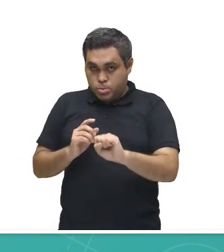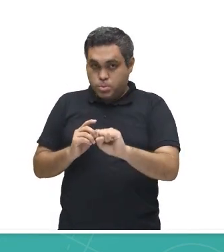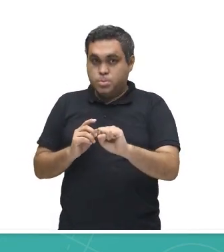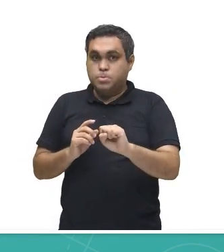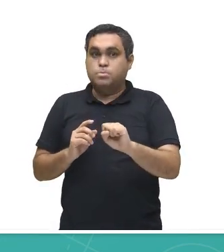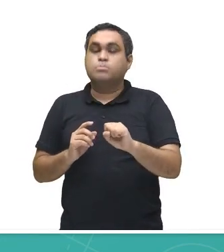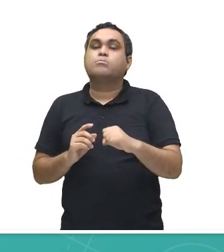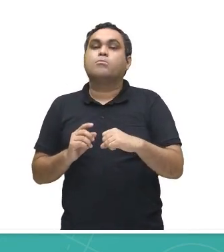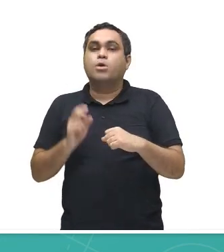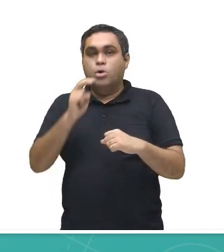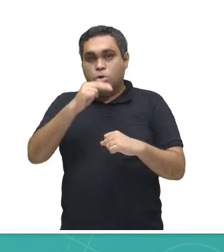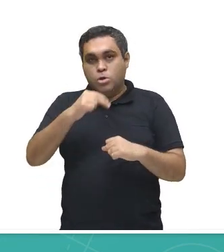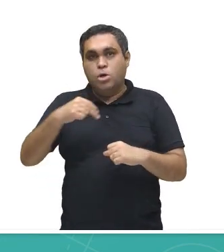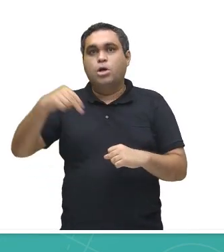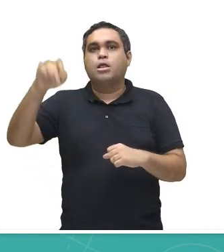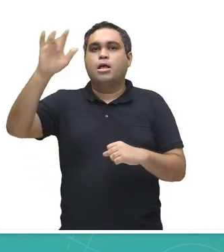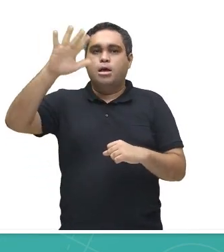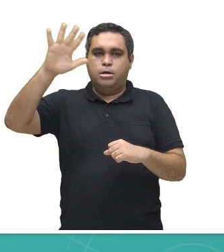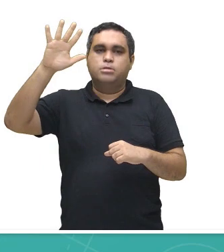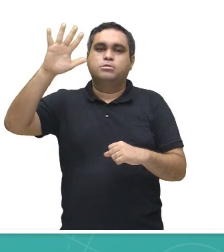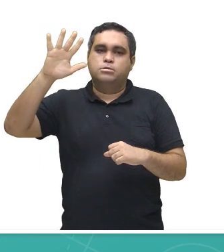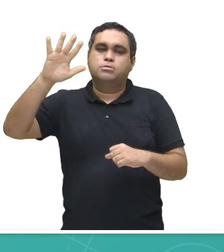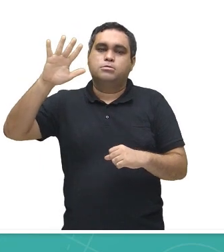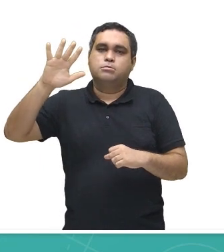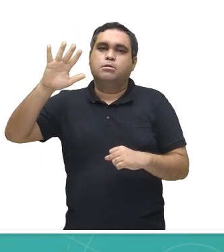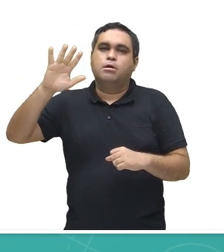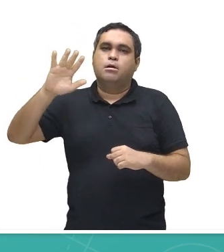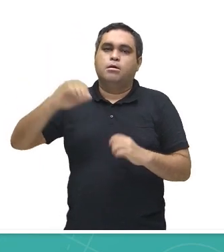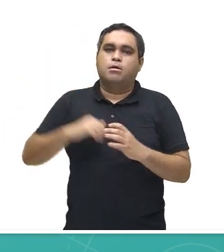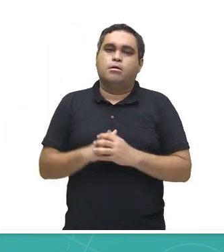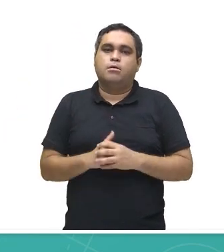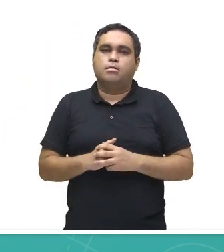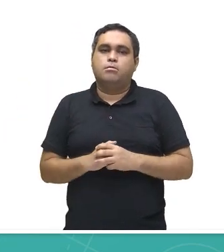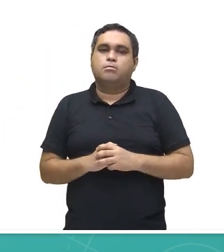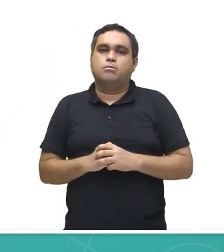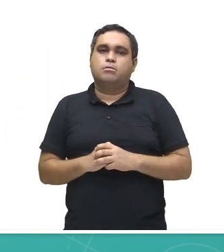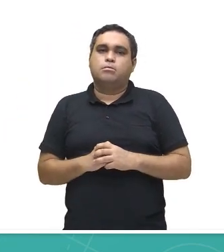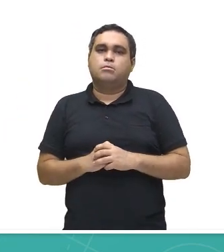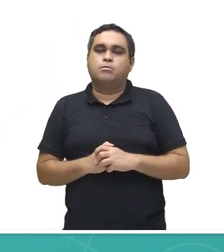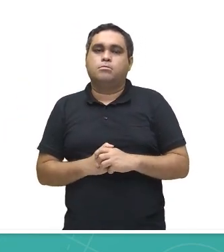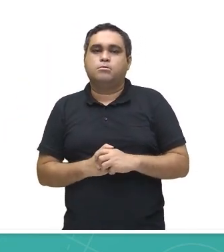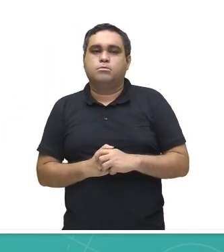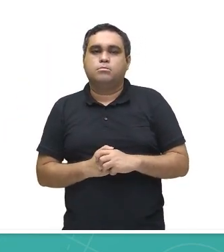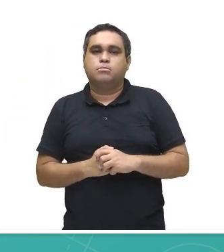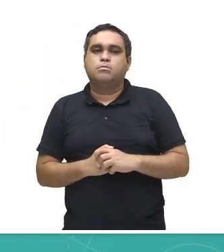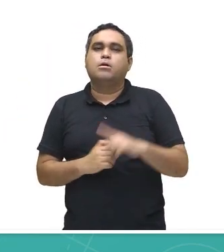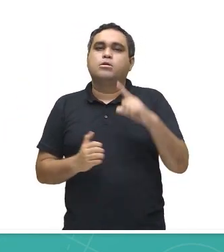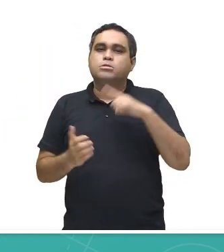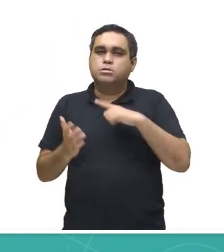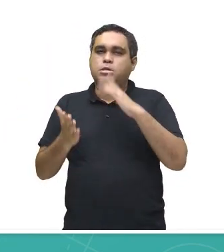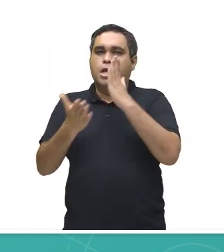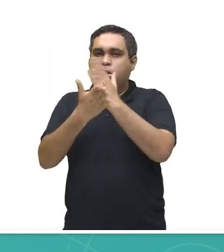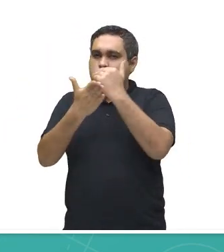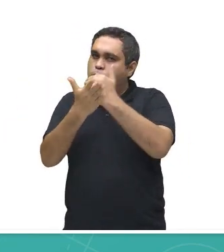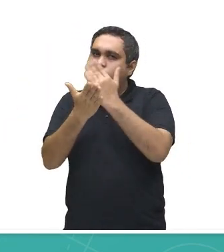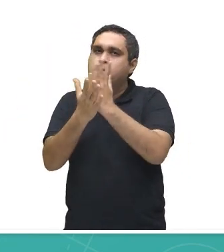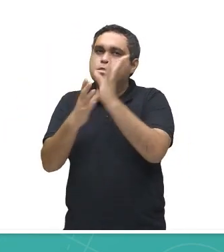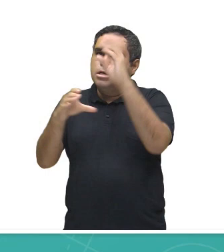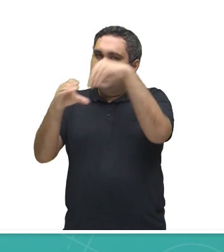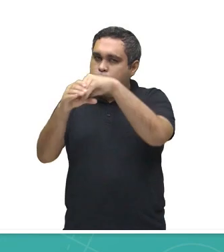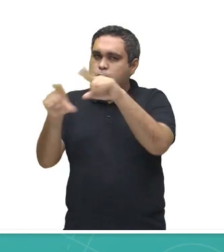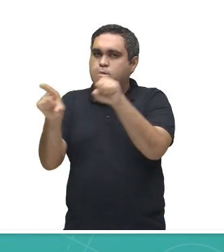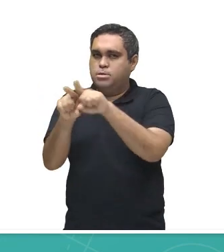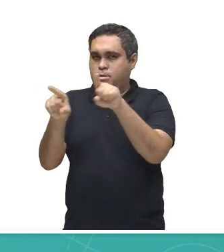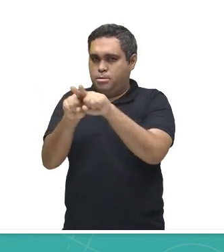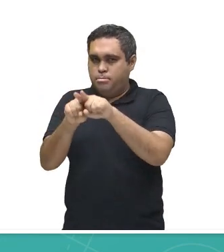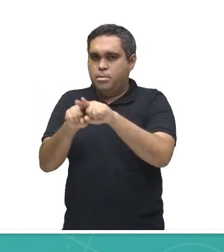E o Nordeste, que vai também estar sendo subdividido em Meio Norte, em Agreste, em Sertão e também ali a Zona